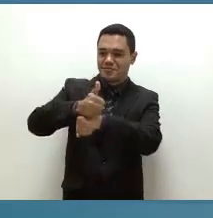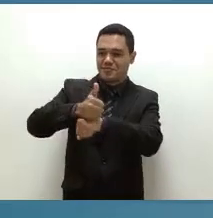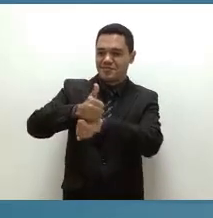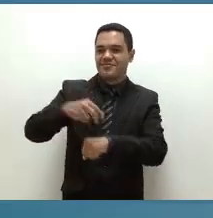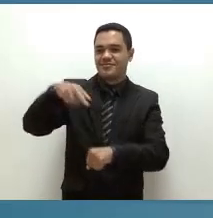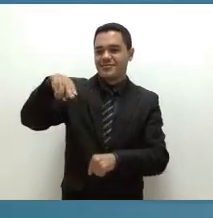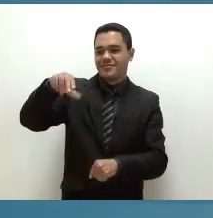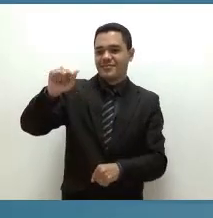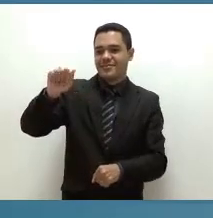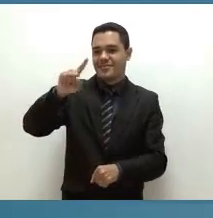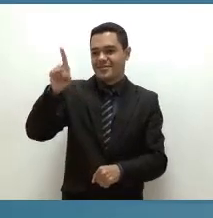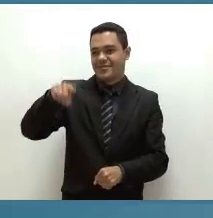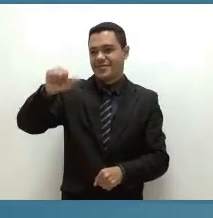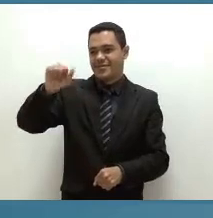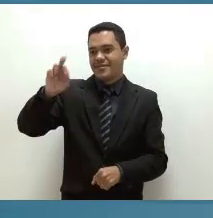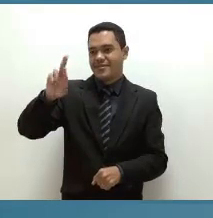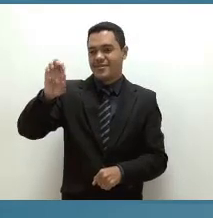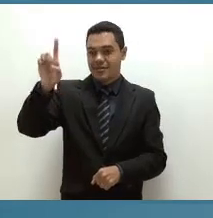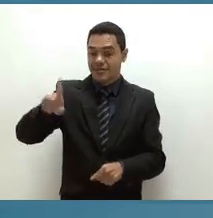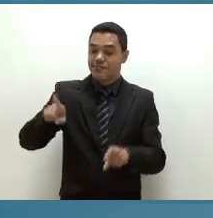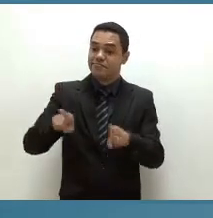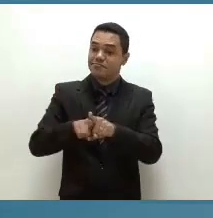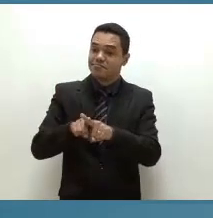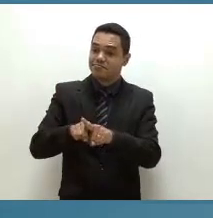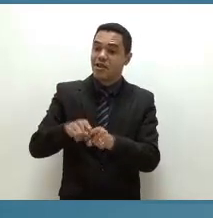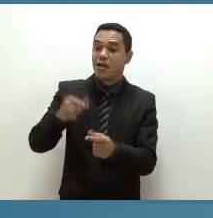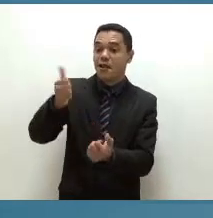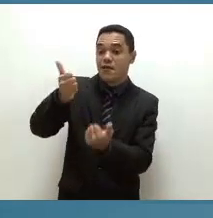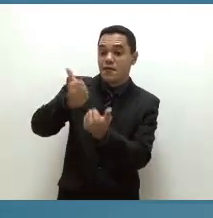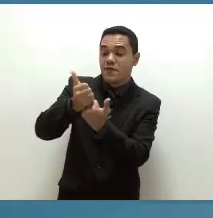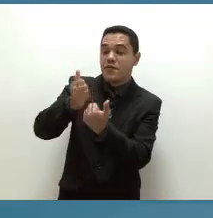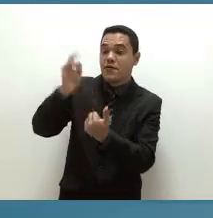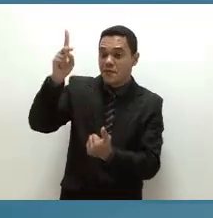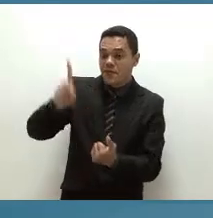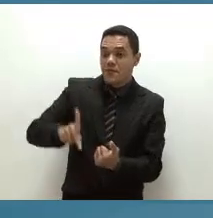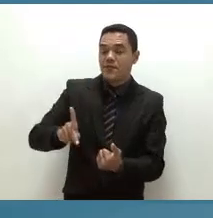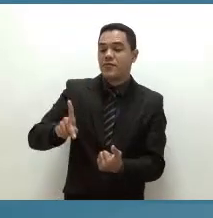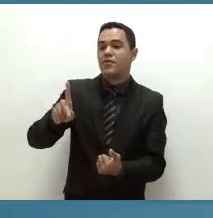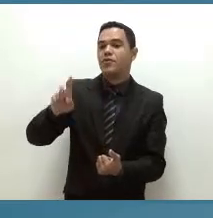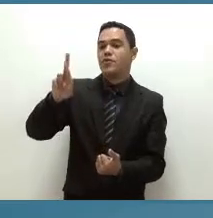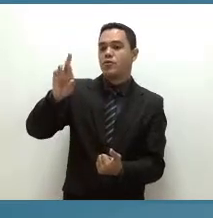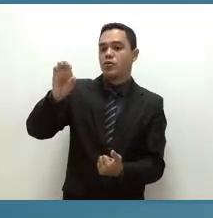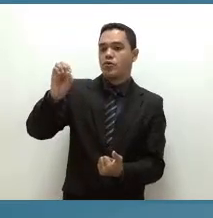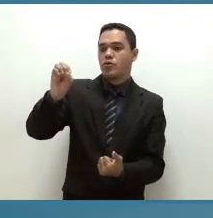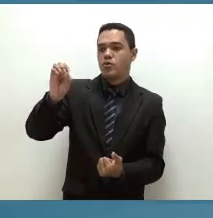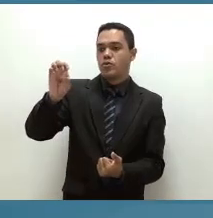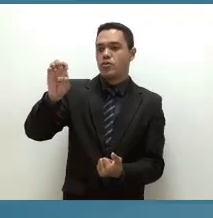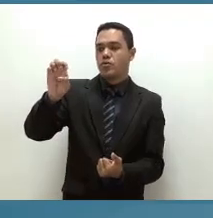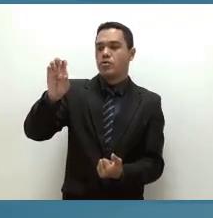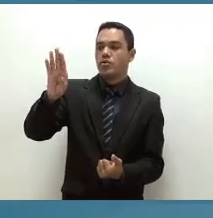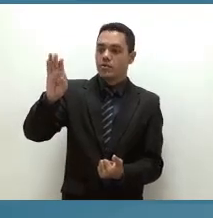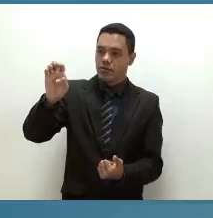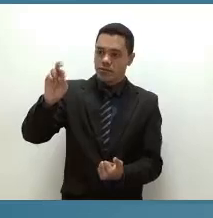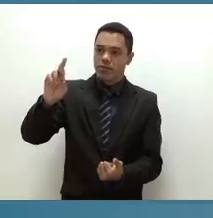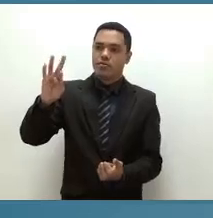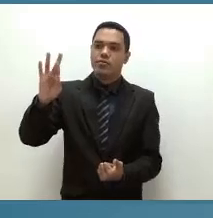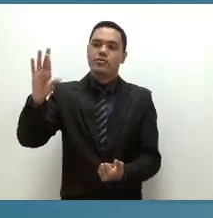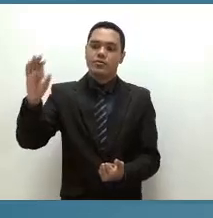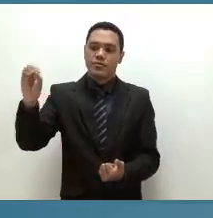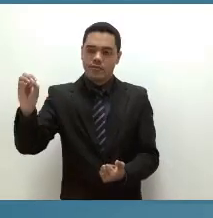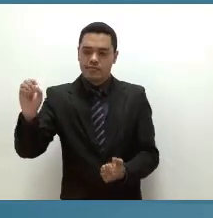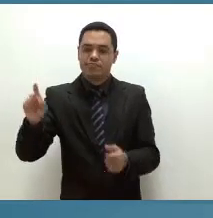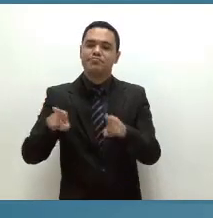vice-presidente eleito, desembargador José Roberto Moura, ao corregedor eleito, José Roberto Maia da Silva, e a todos